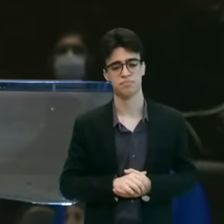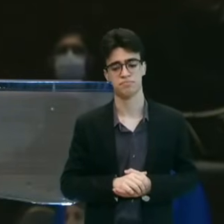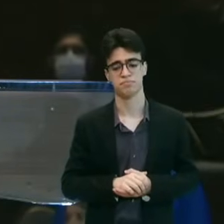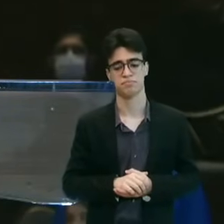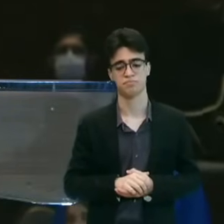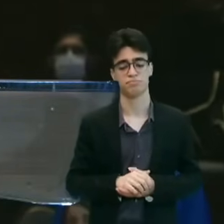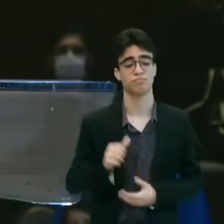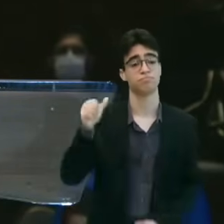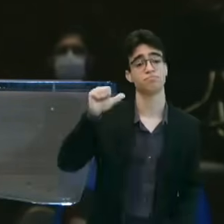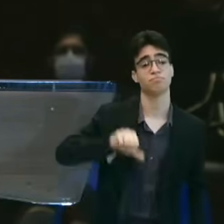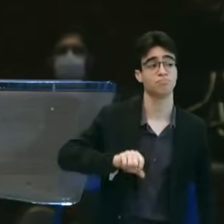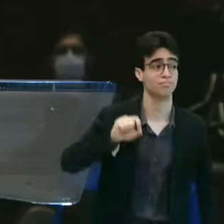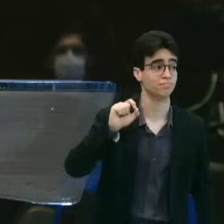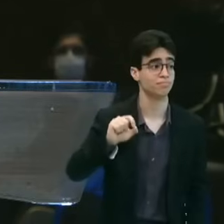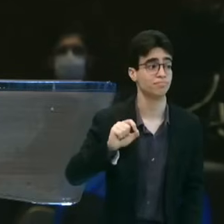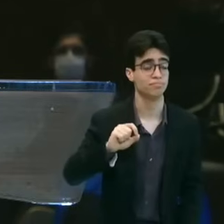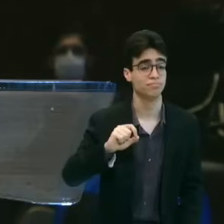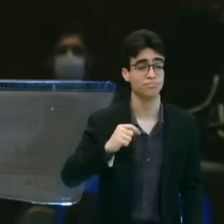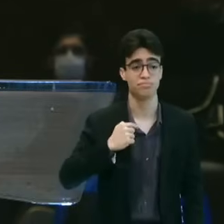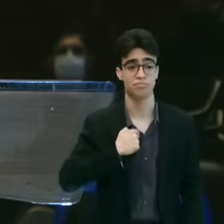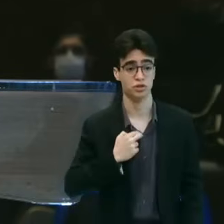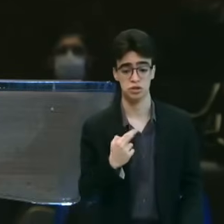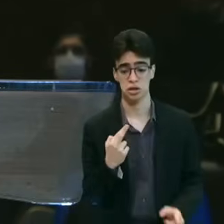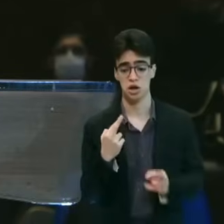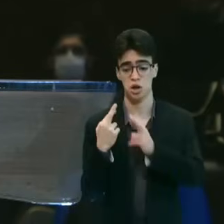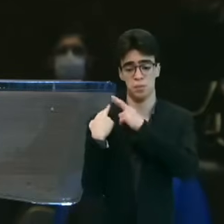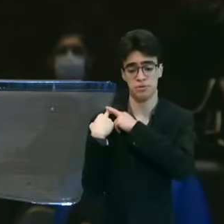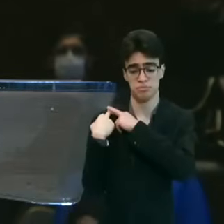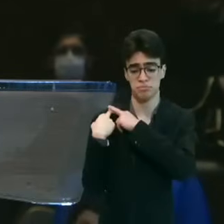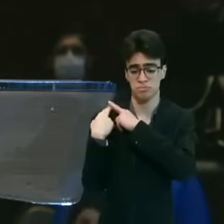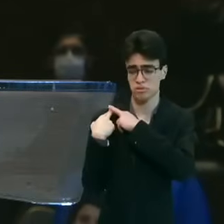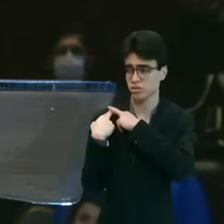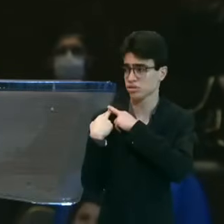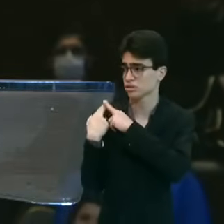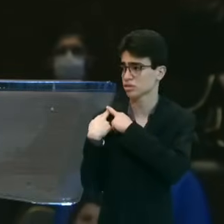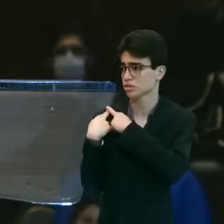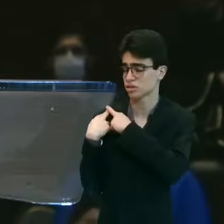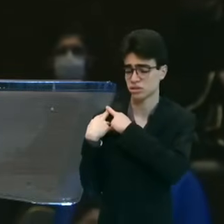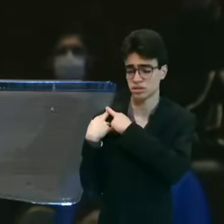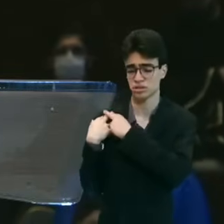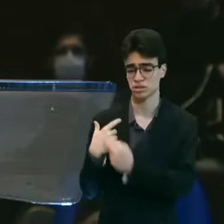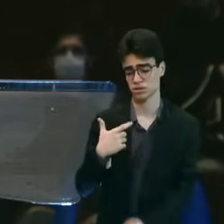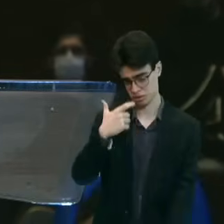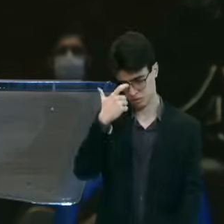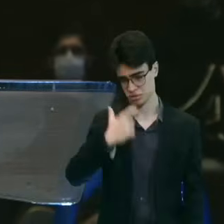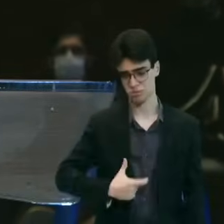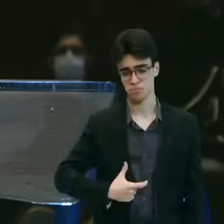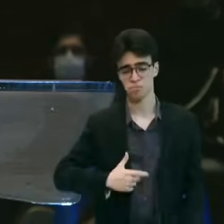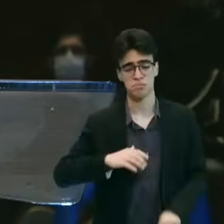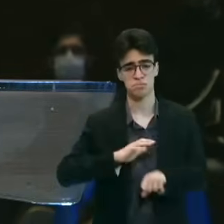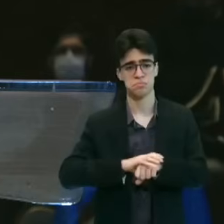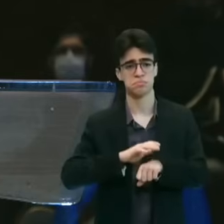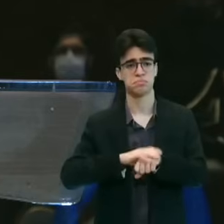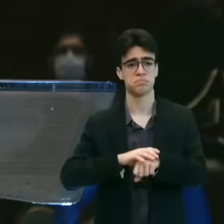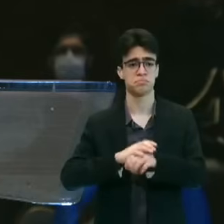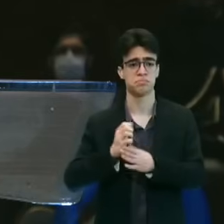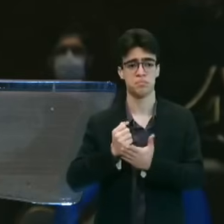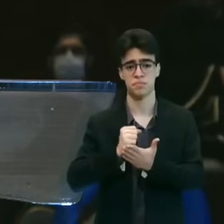E o pior, eu não sou responsável pela minha autodeterminação,